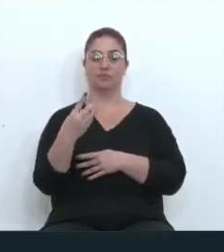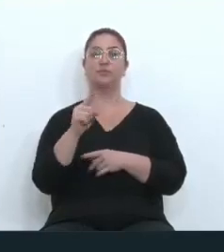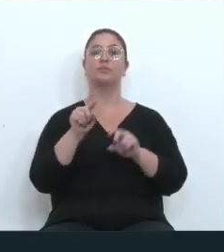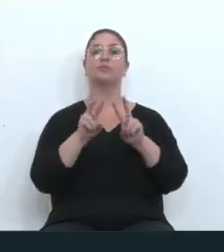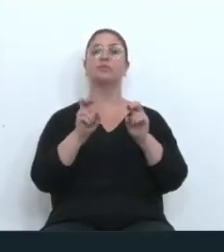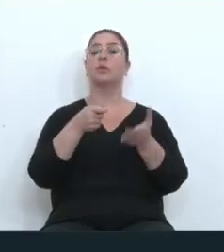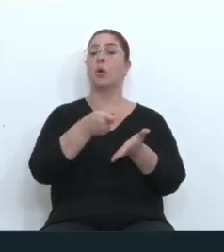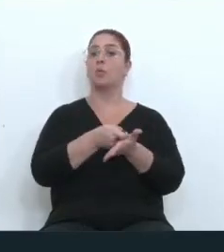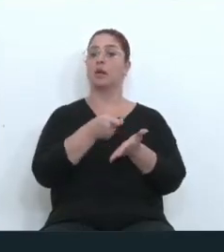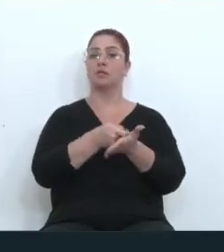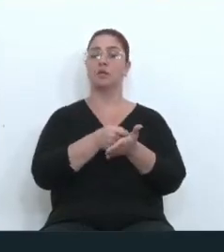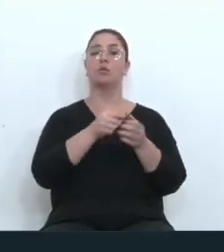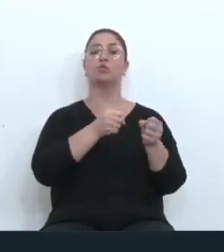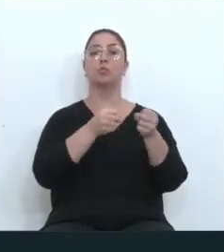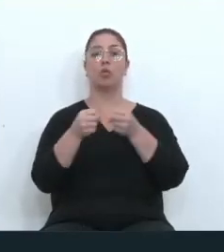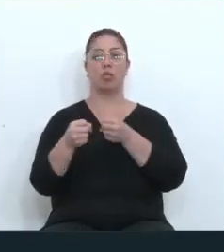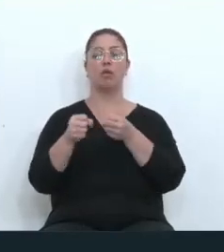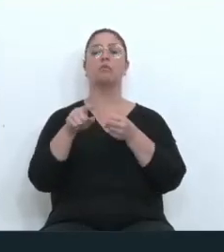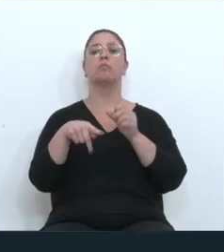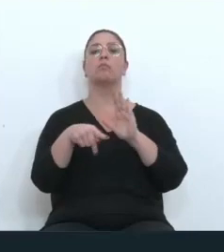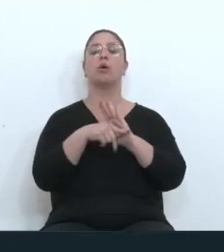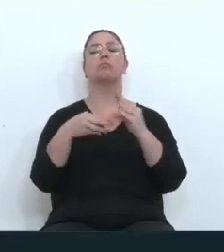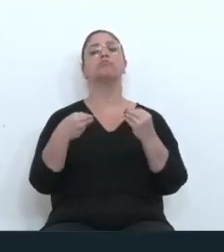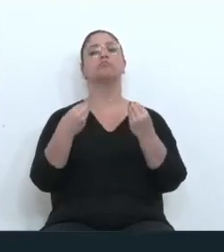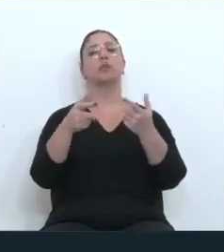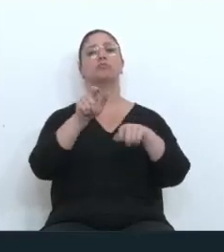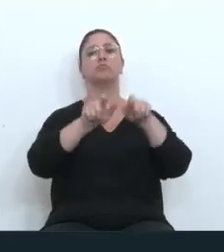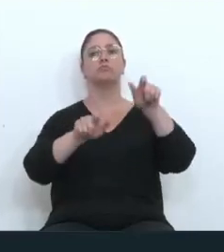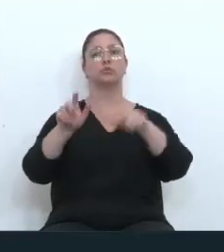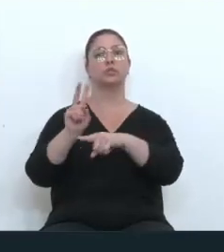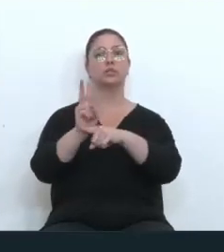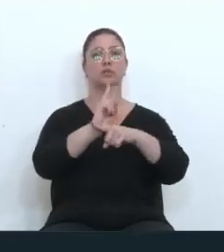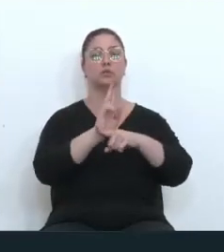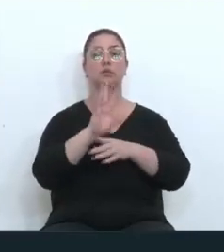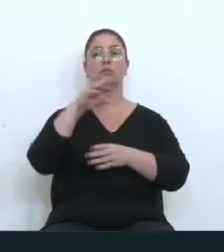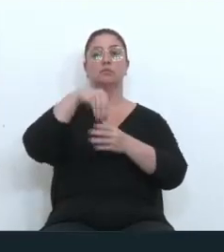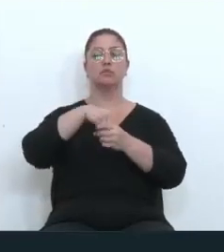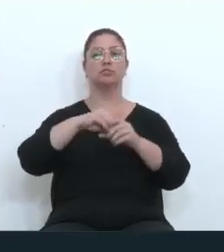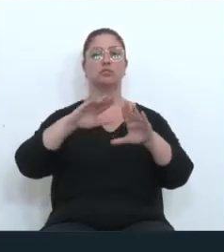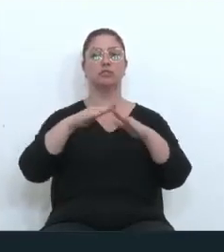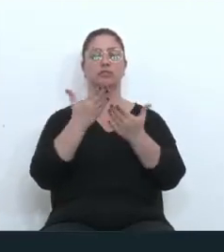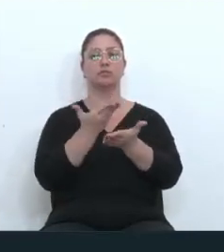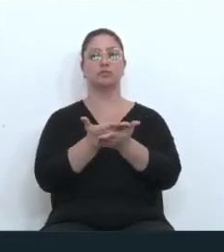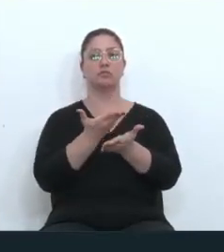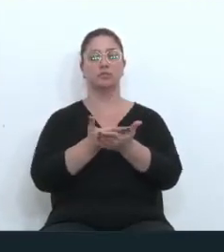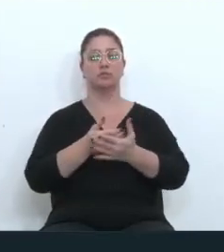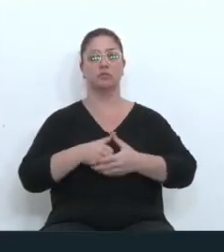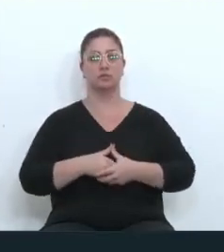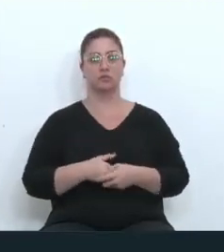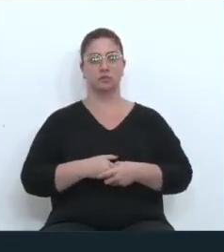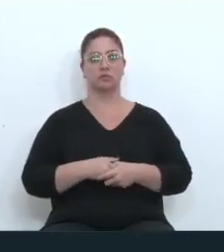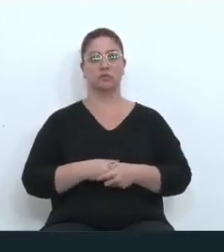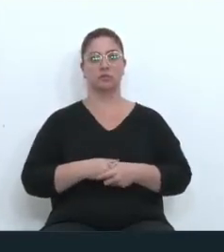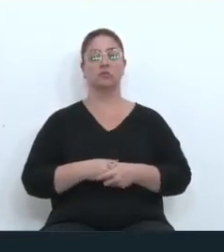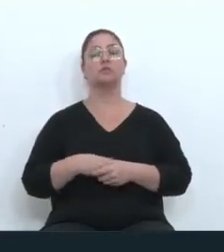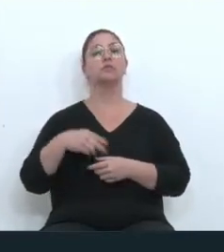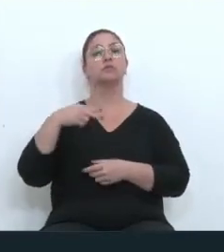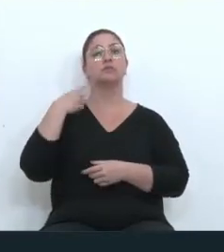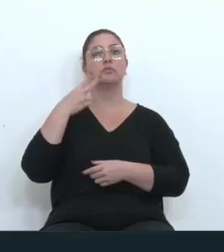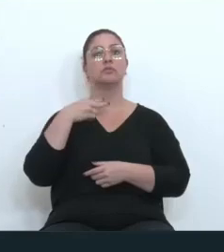a disponibilizar agentes de segurança em suas unidades escolares autor Vereador Lucas